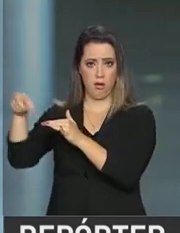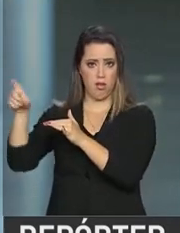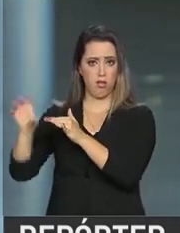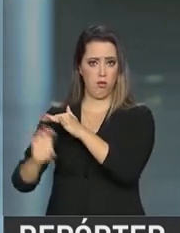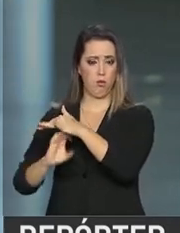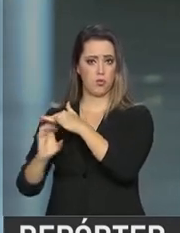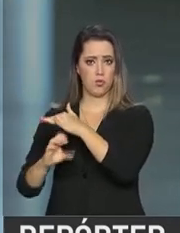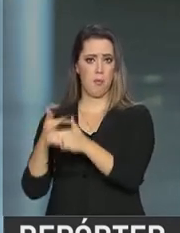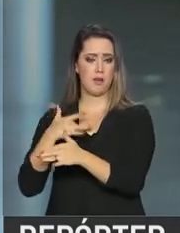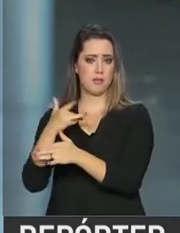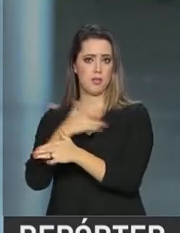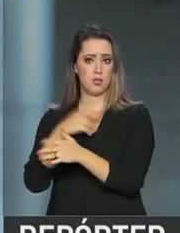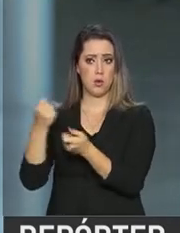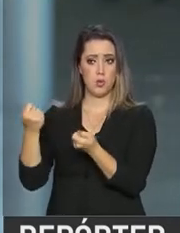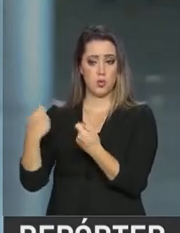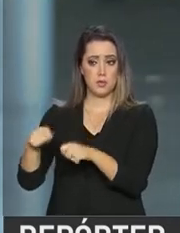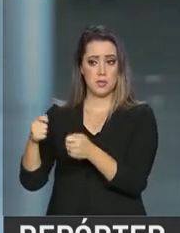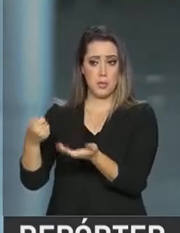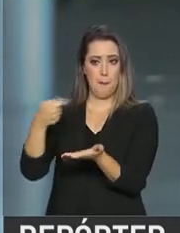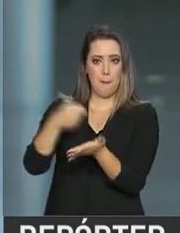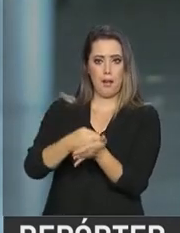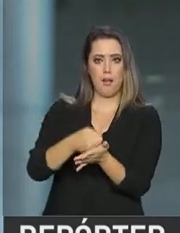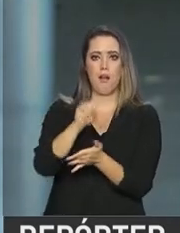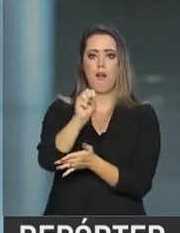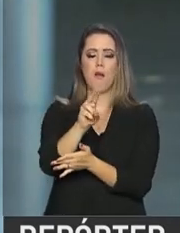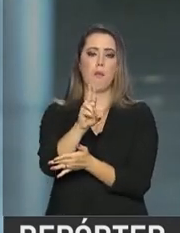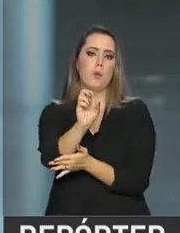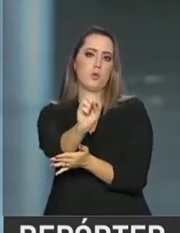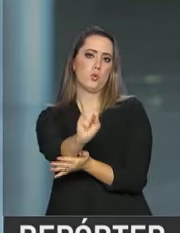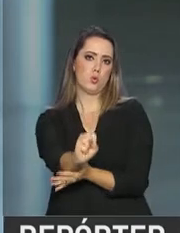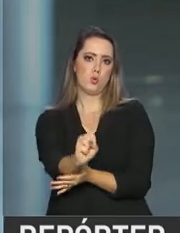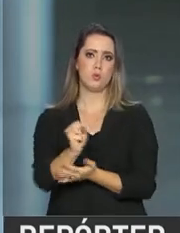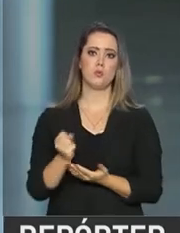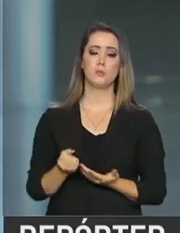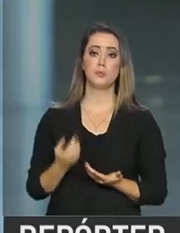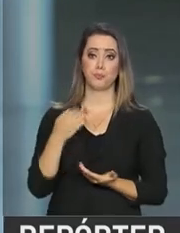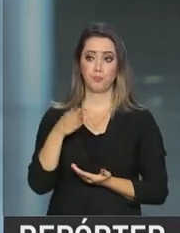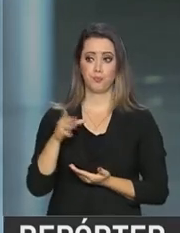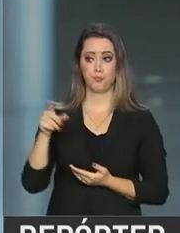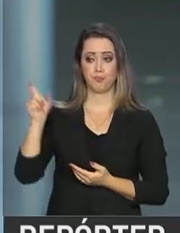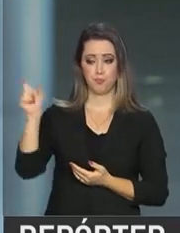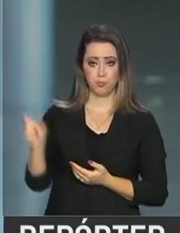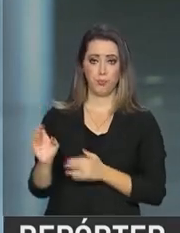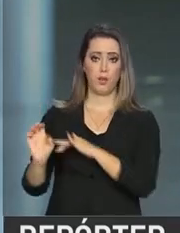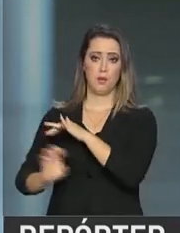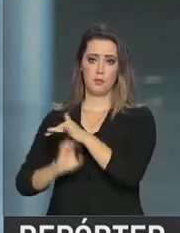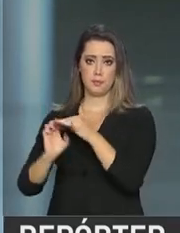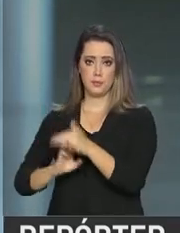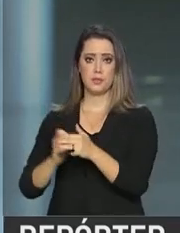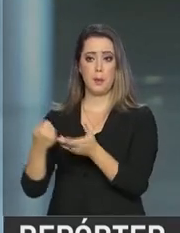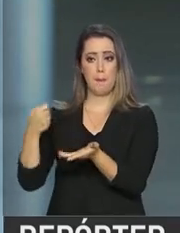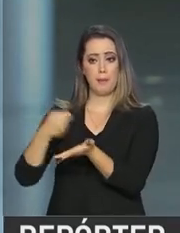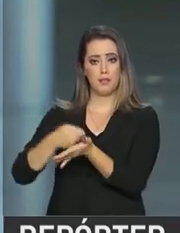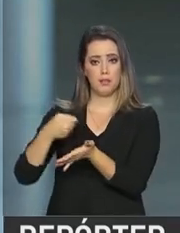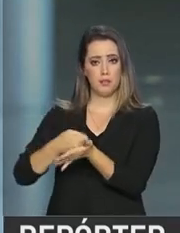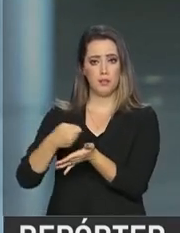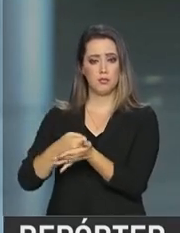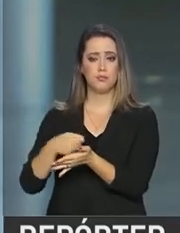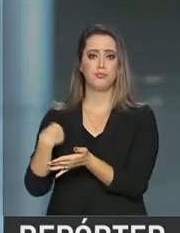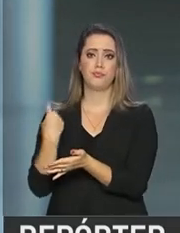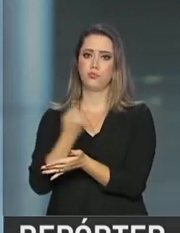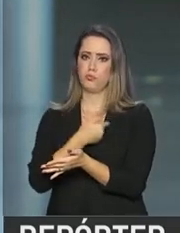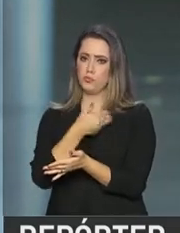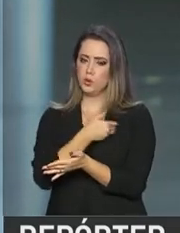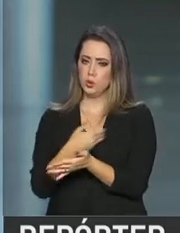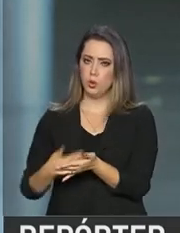agora segundo entendimento já consolidado no supremo tribunal federal a operadora tem o dever de indenizar o nosso sistema